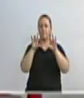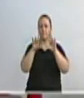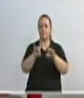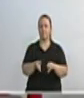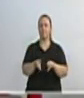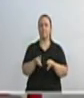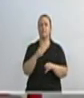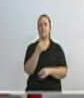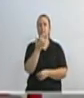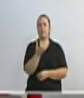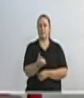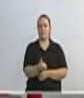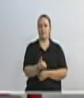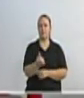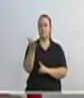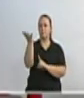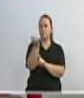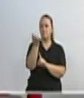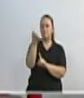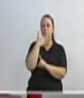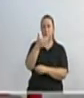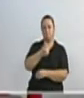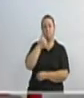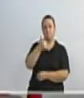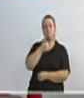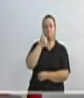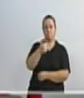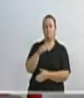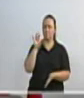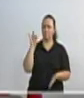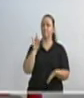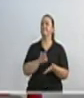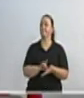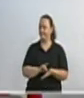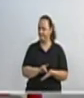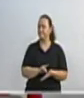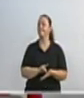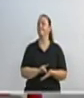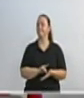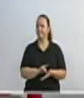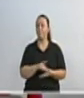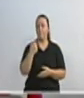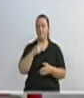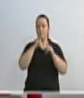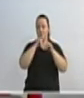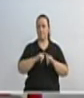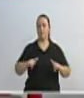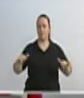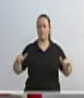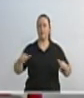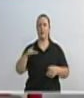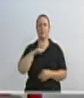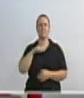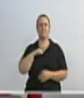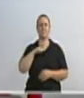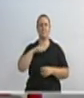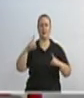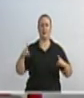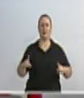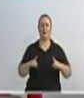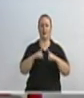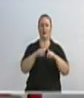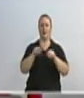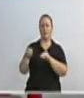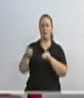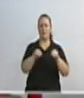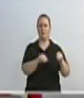Brusque. O sinal melhorou e muito, nós temos que realmente trazer essa informação. Tínhamos uma antena móvel na frente do